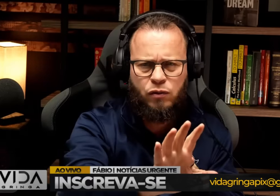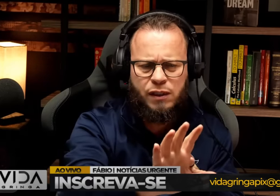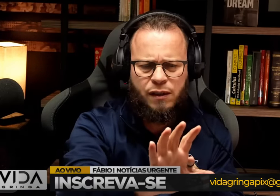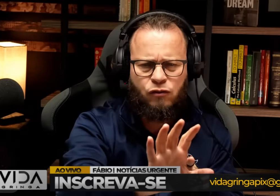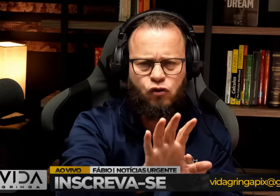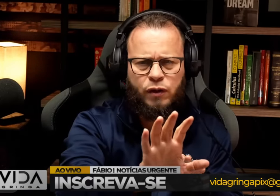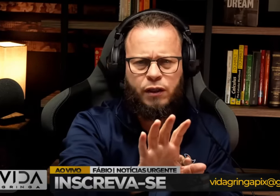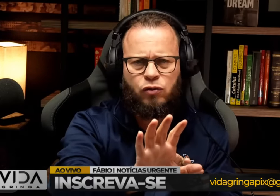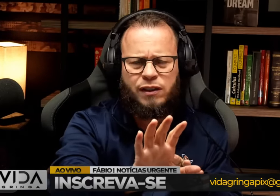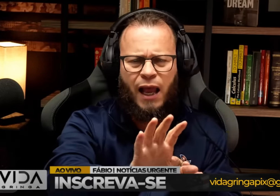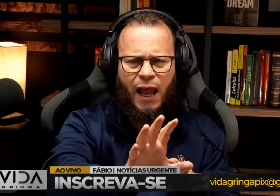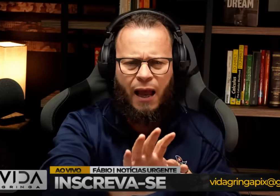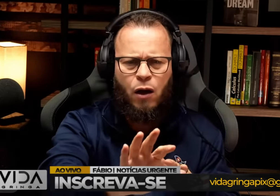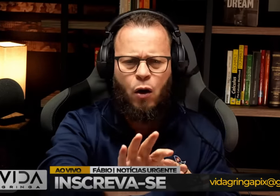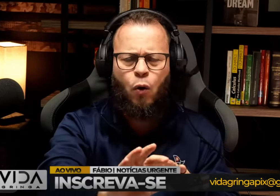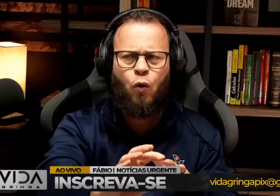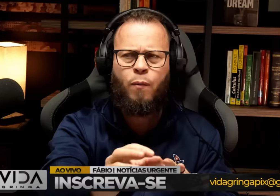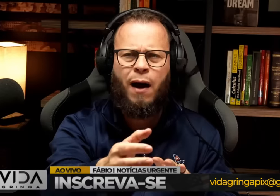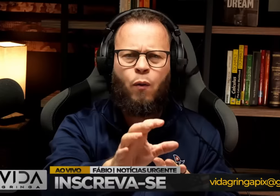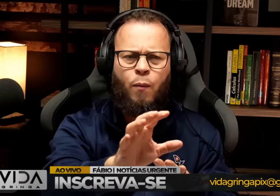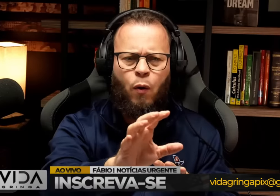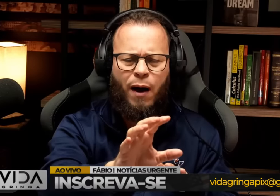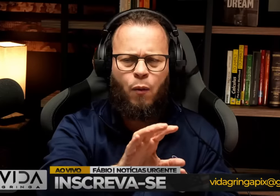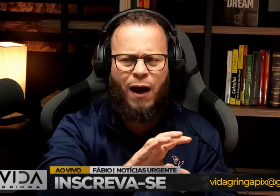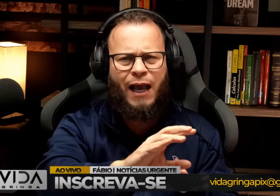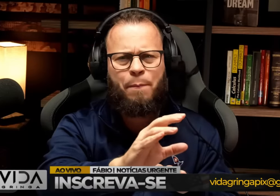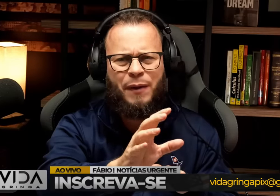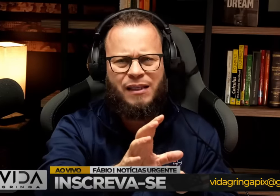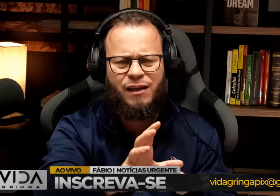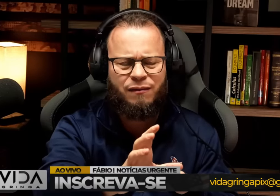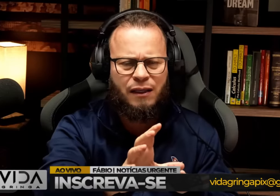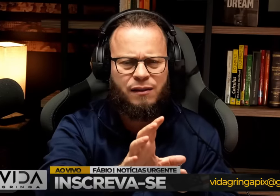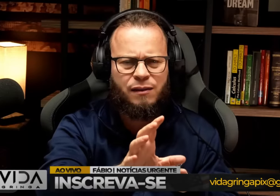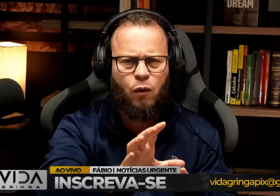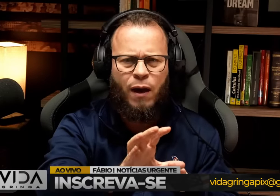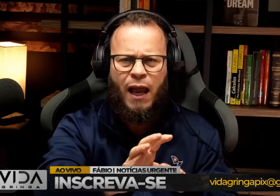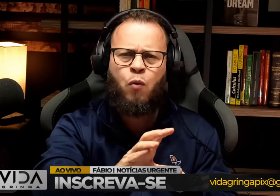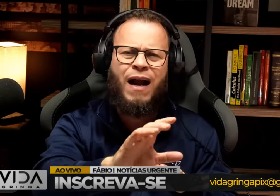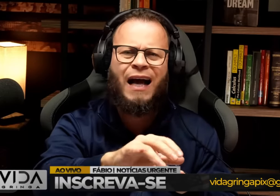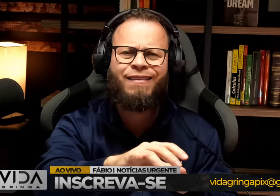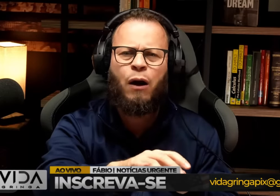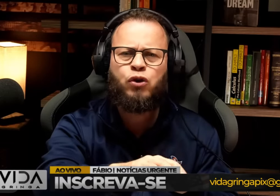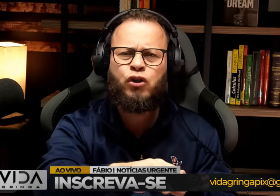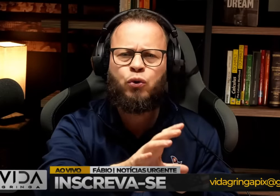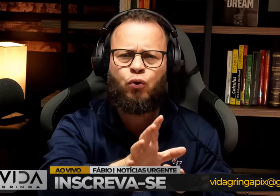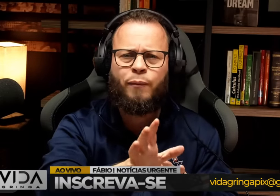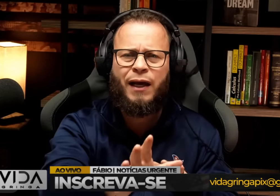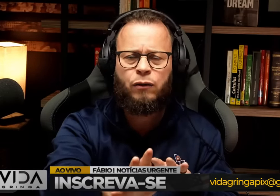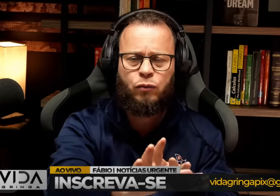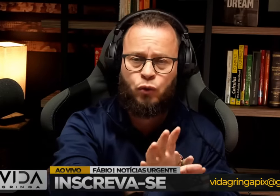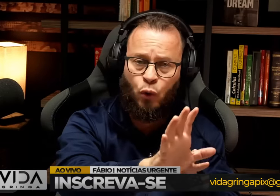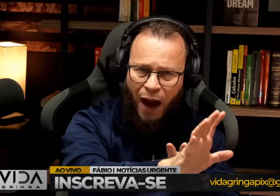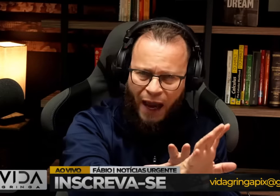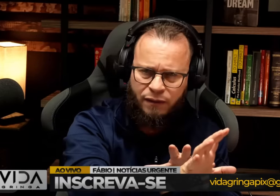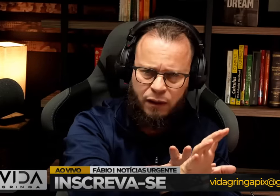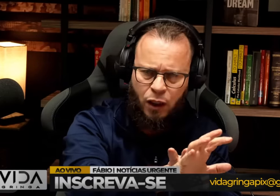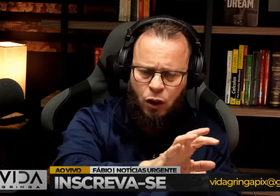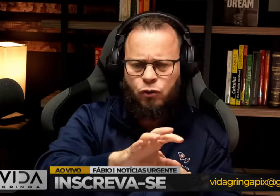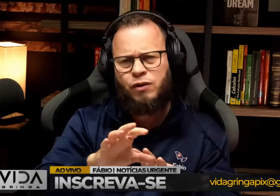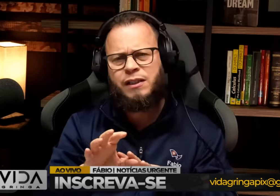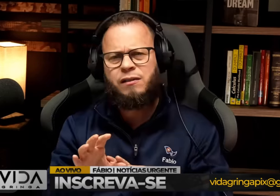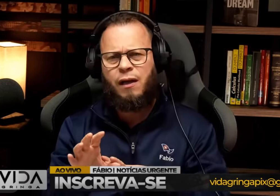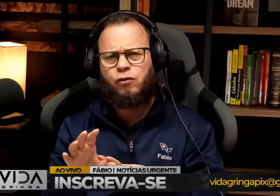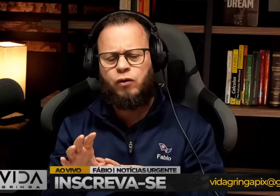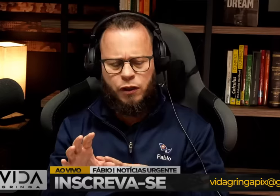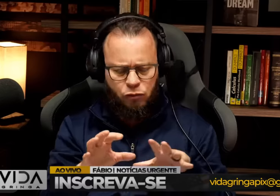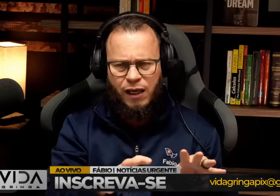mídia nos Estados Unidos é uma representação, é um canal de youtuber do Biden.